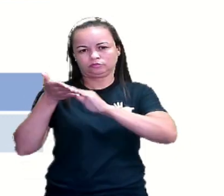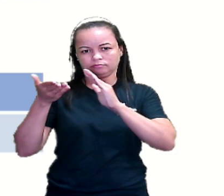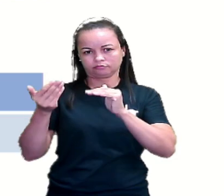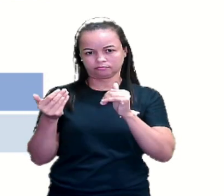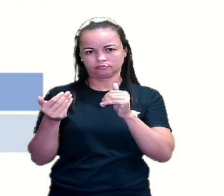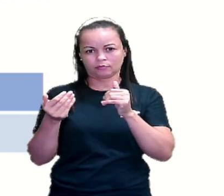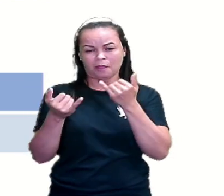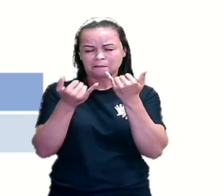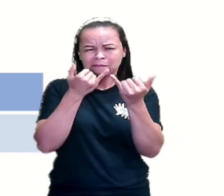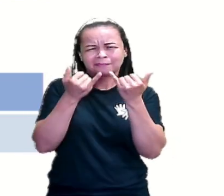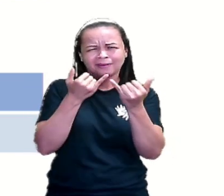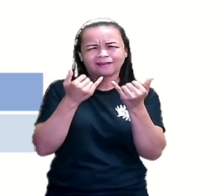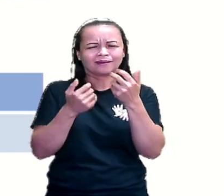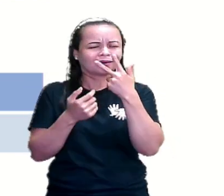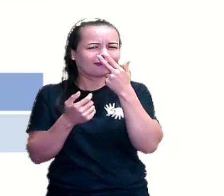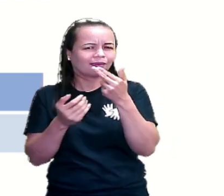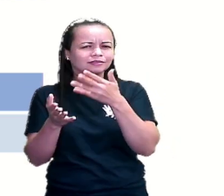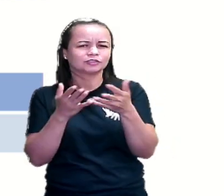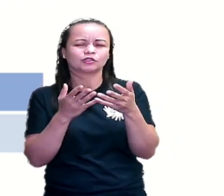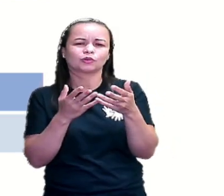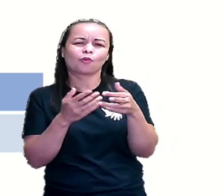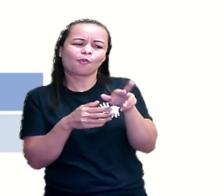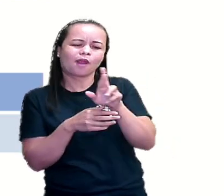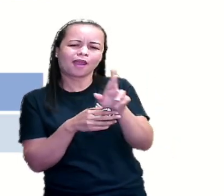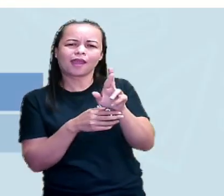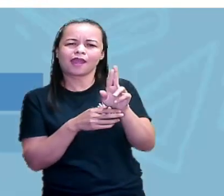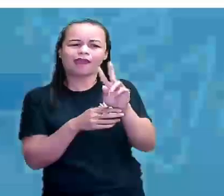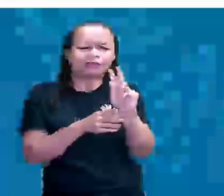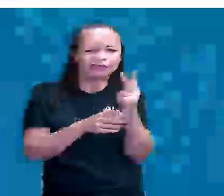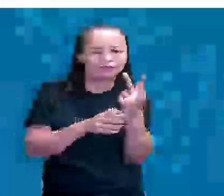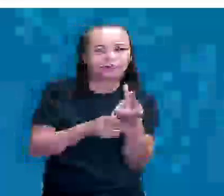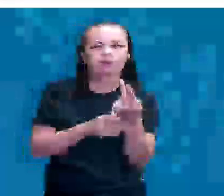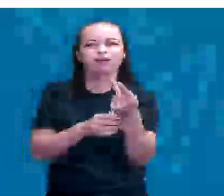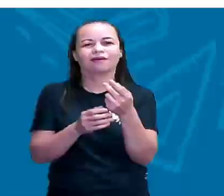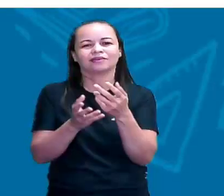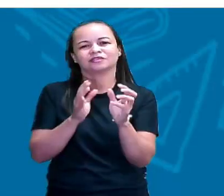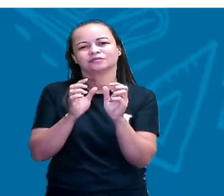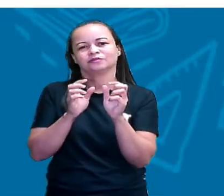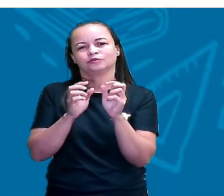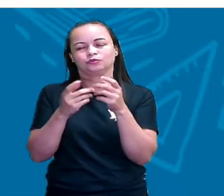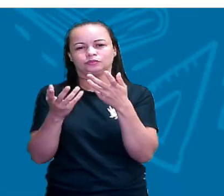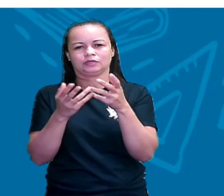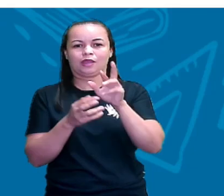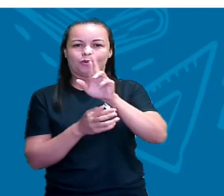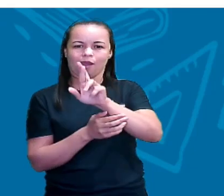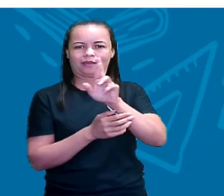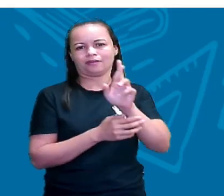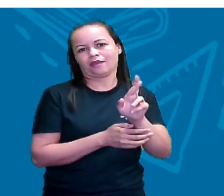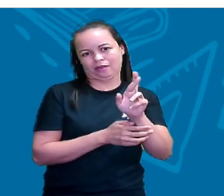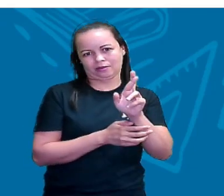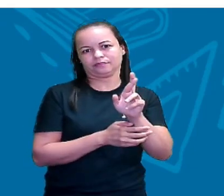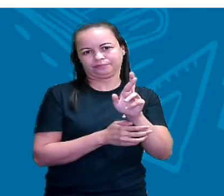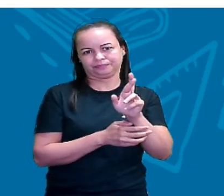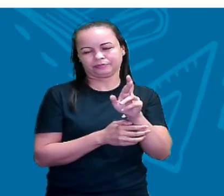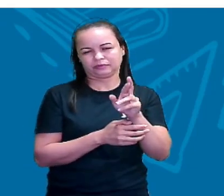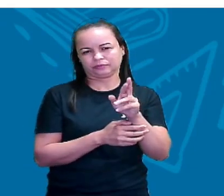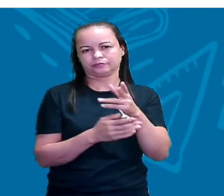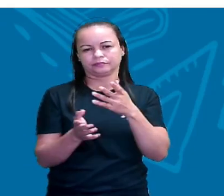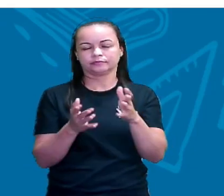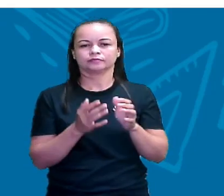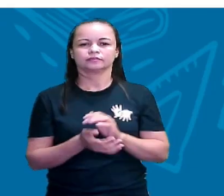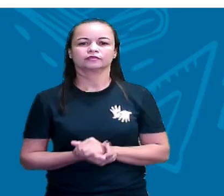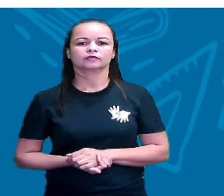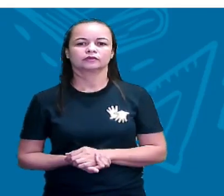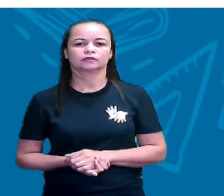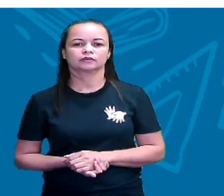é parecido com o R dobrado do português. Esse R dobrado é o nosso RR, certo? Então, eu tenho,